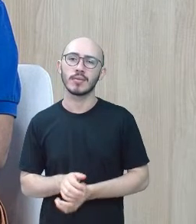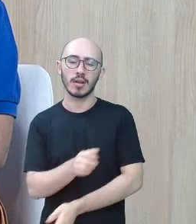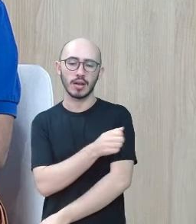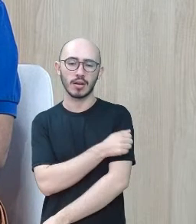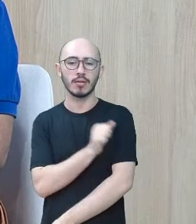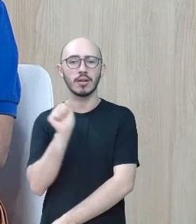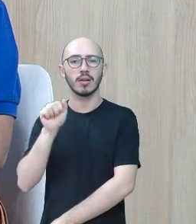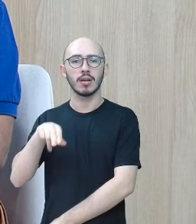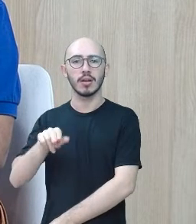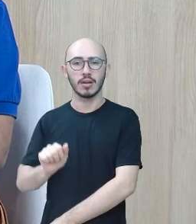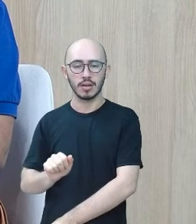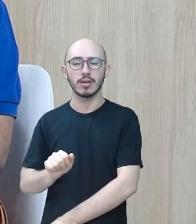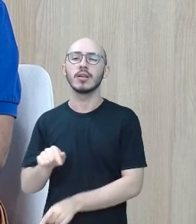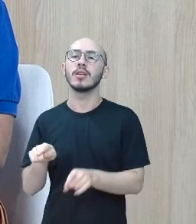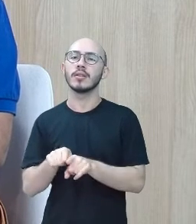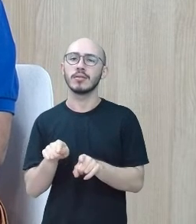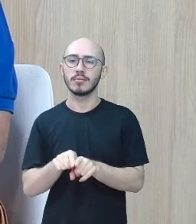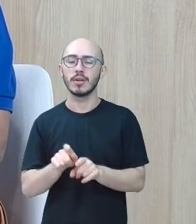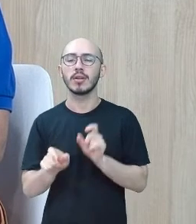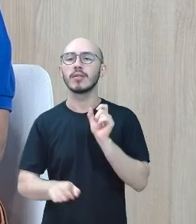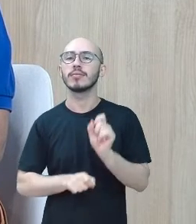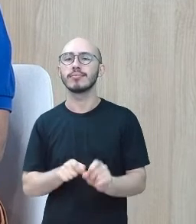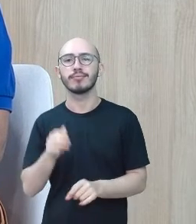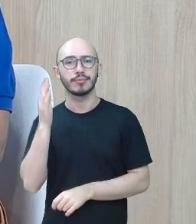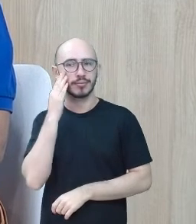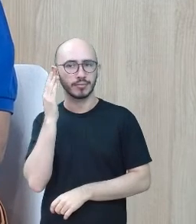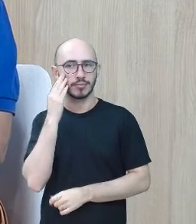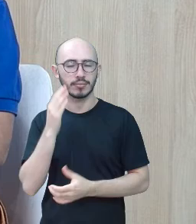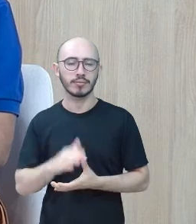dizendo autobiografia também,